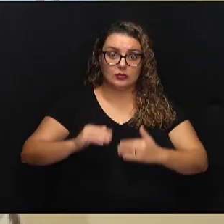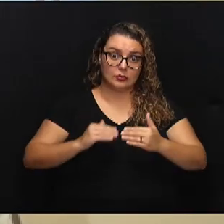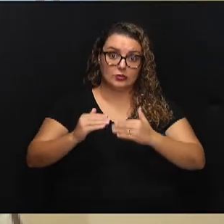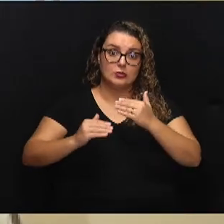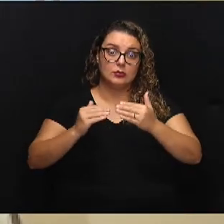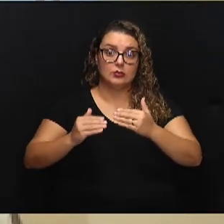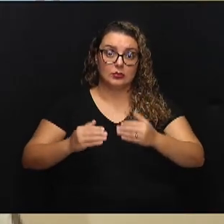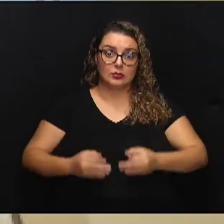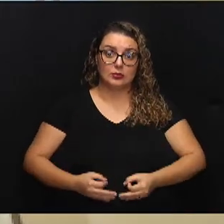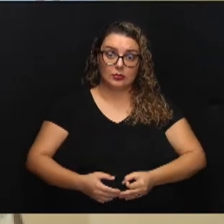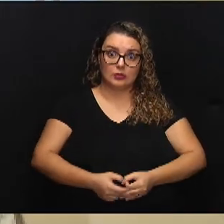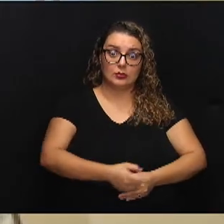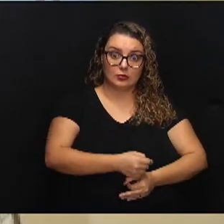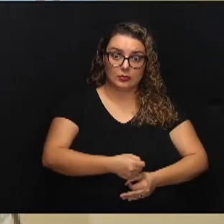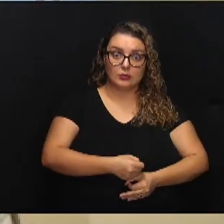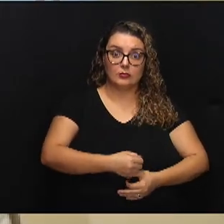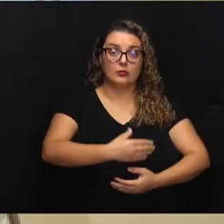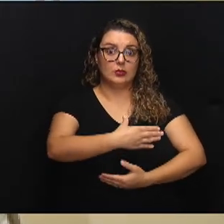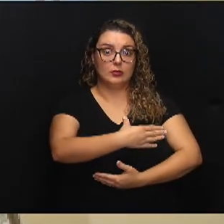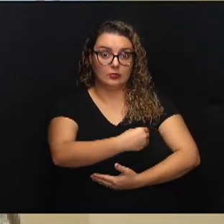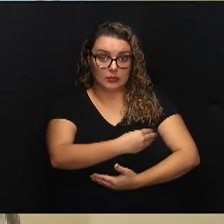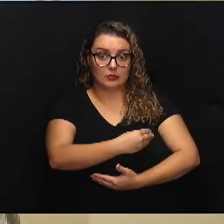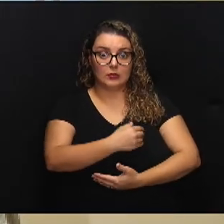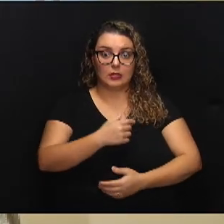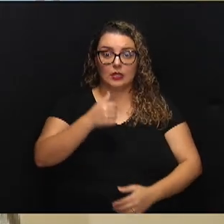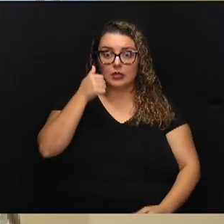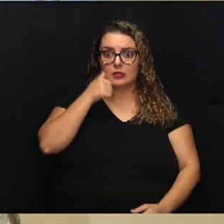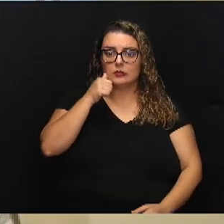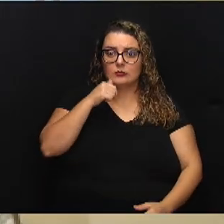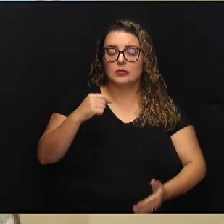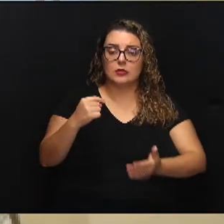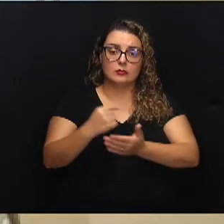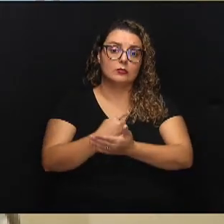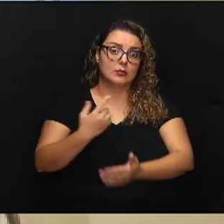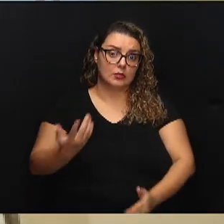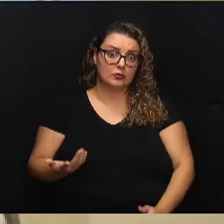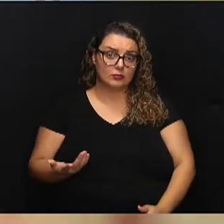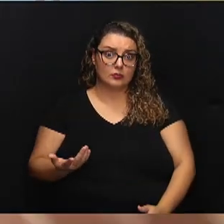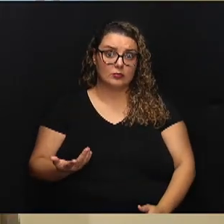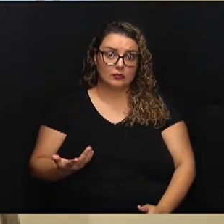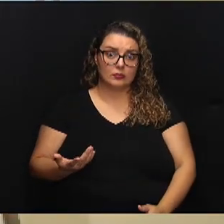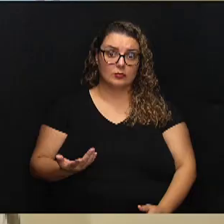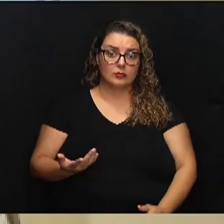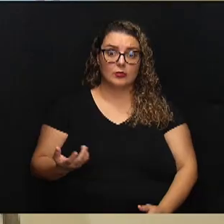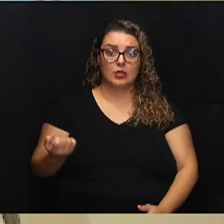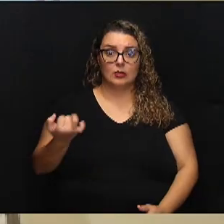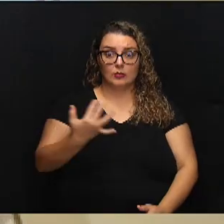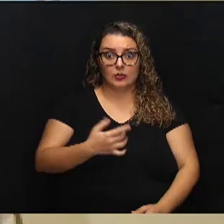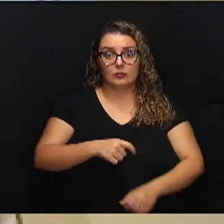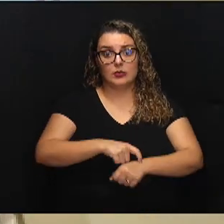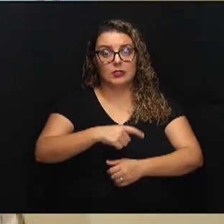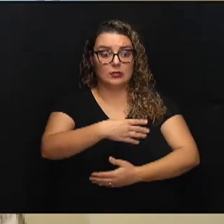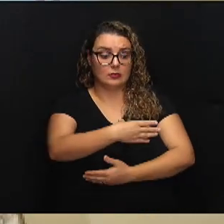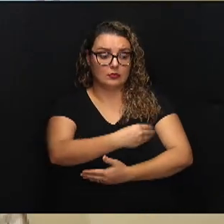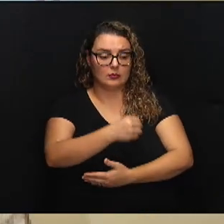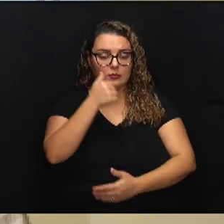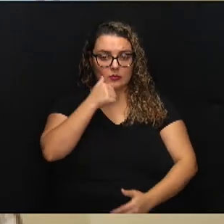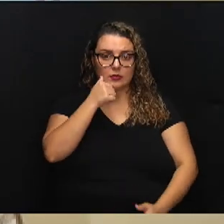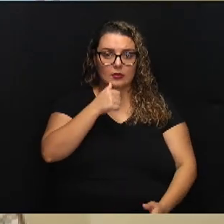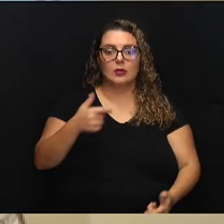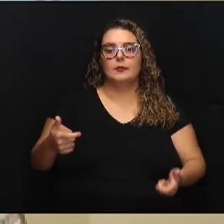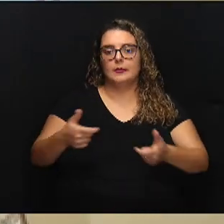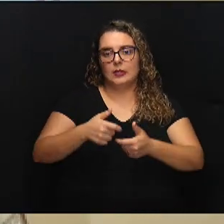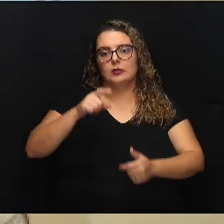de ovário é também a amamentação. Muitas vezes as mulheres perguntam isso, né? Enquanto mais tempo a mulher amamenta, menor é o risco